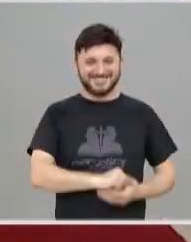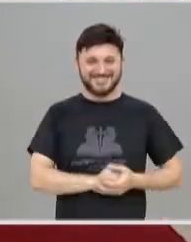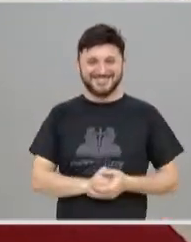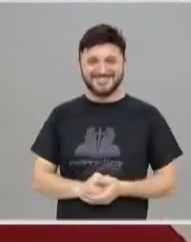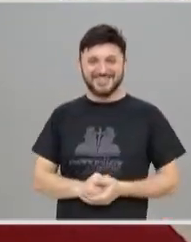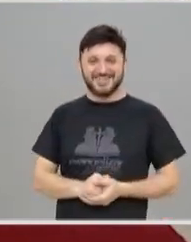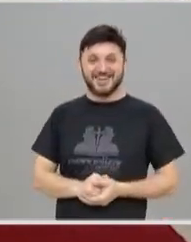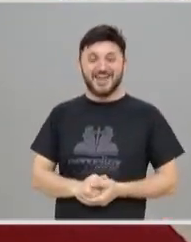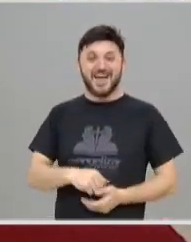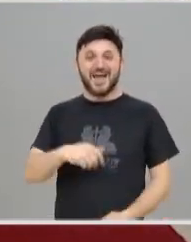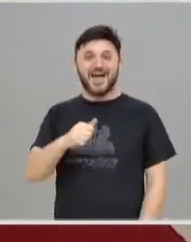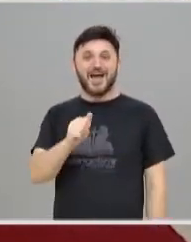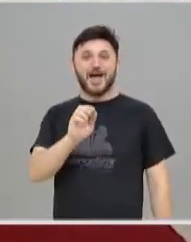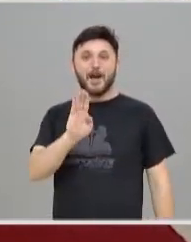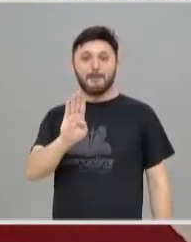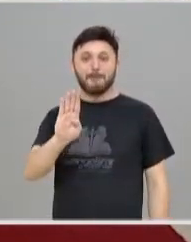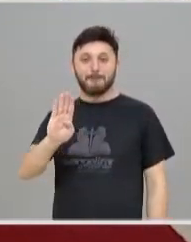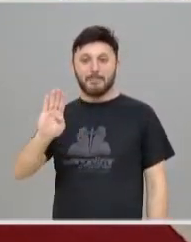Abba,